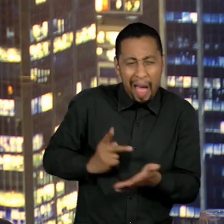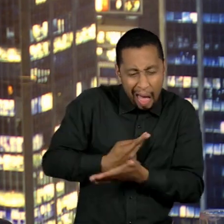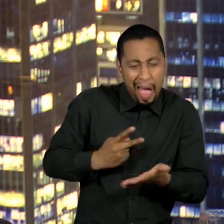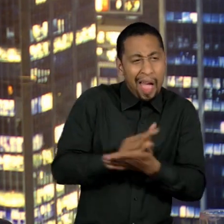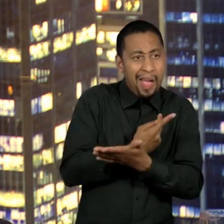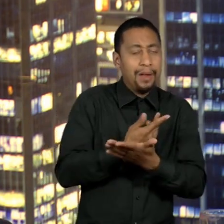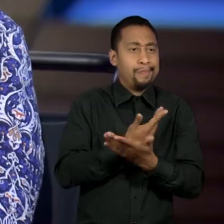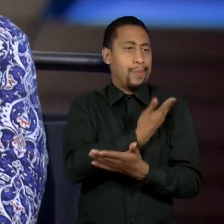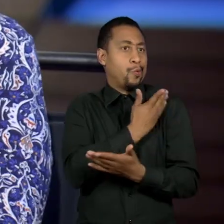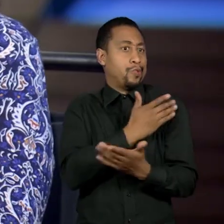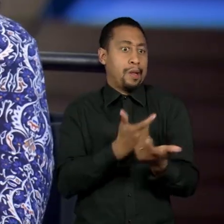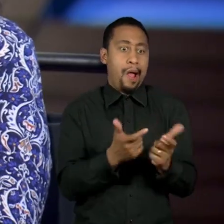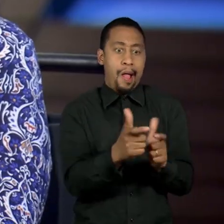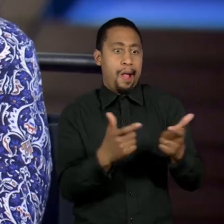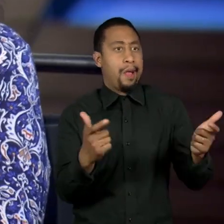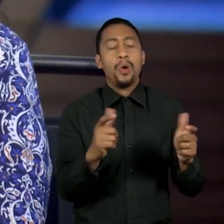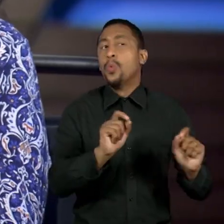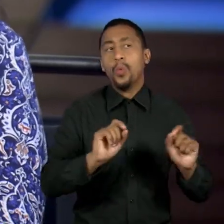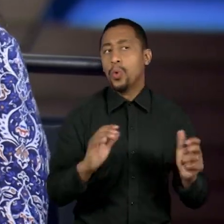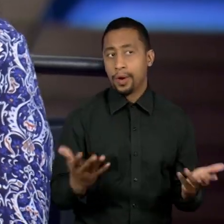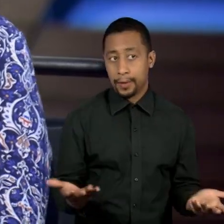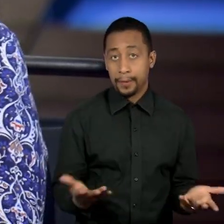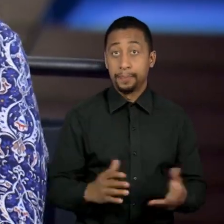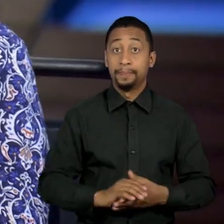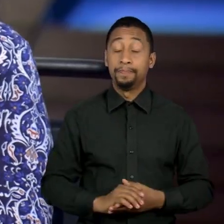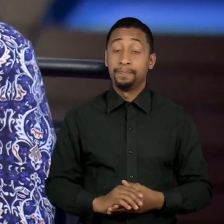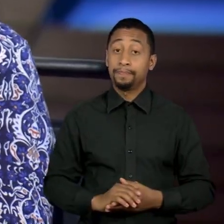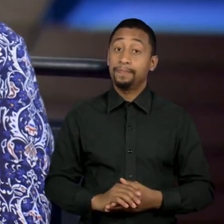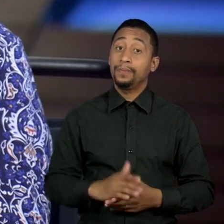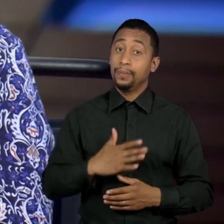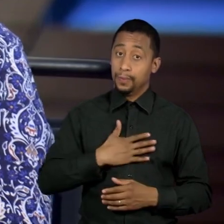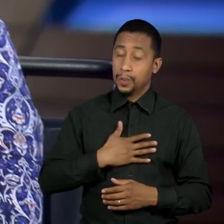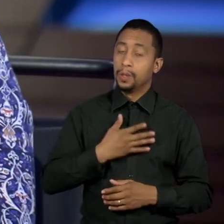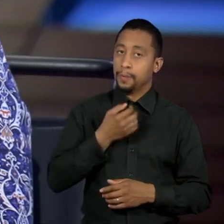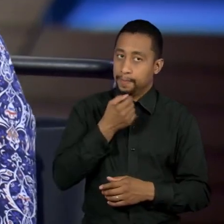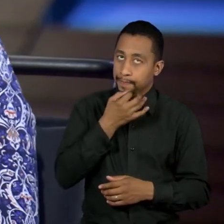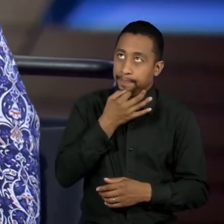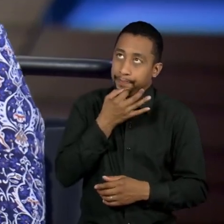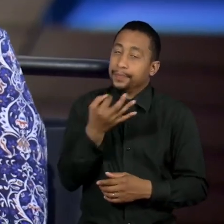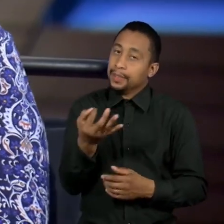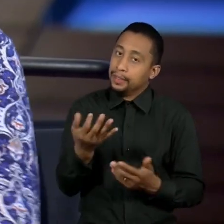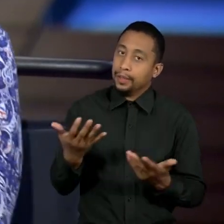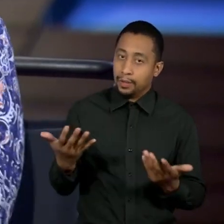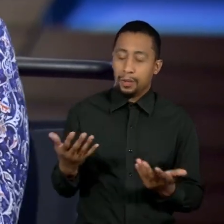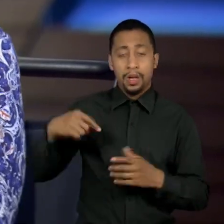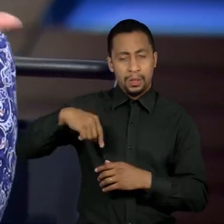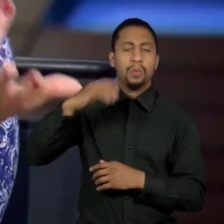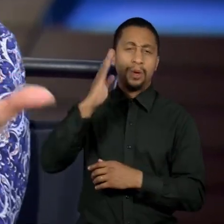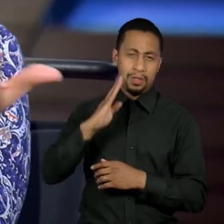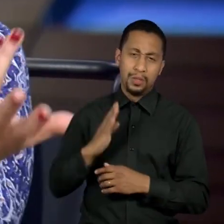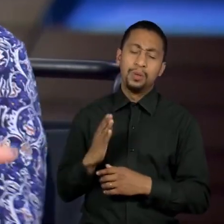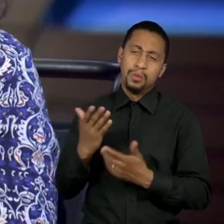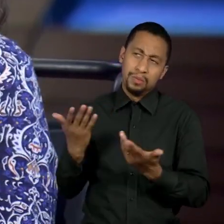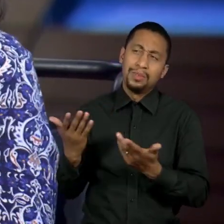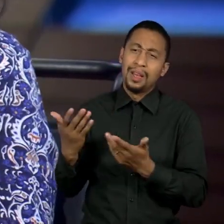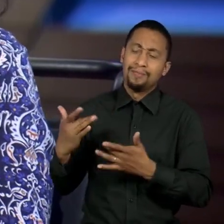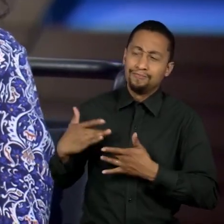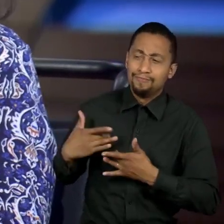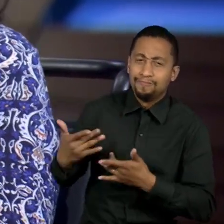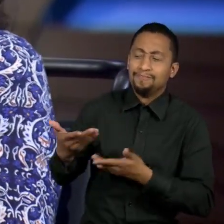estão acostumadas, não sabem que esse direito existe. Fazendo essa conversa com o Brasil e não